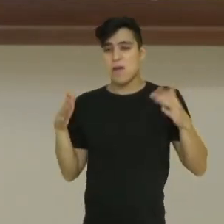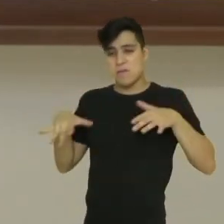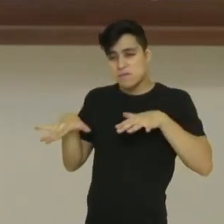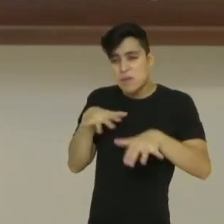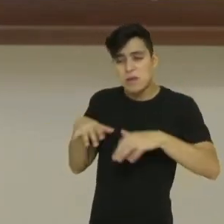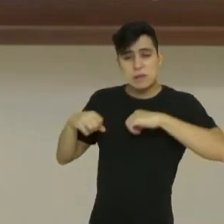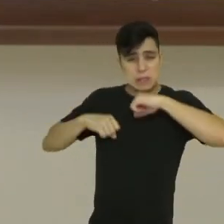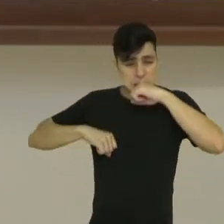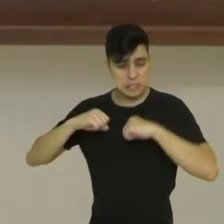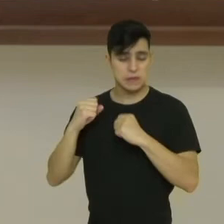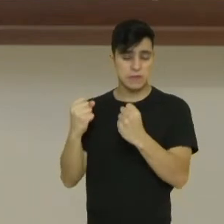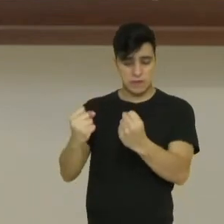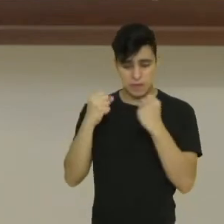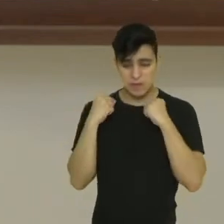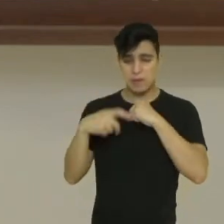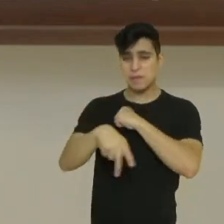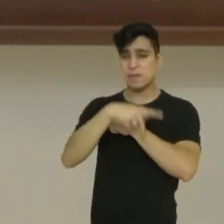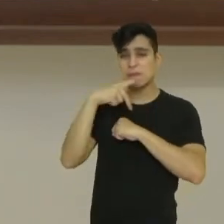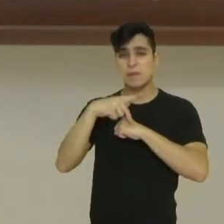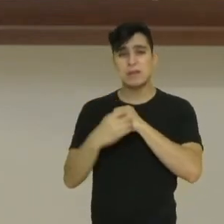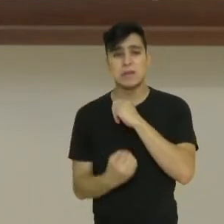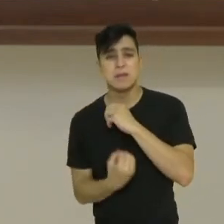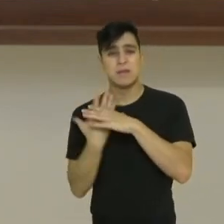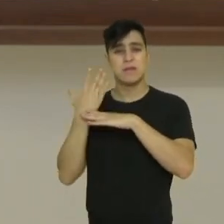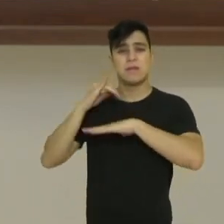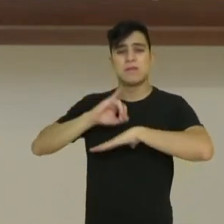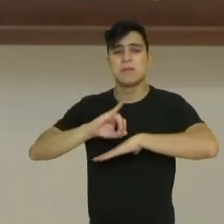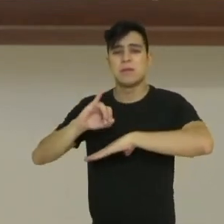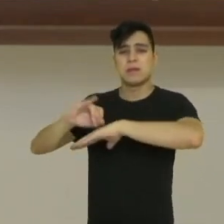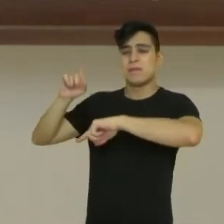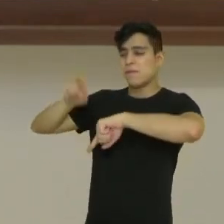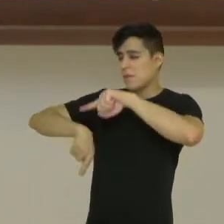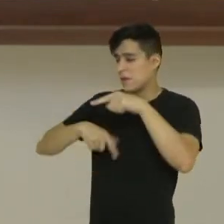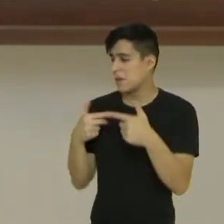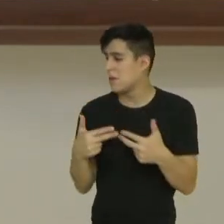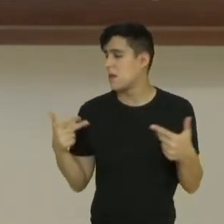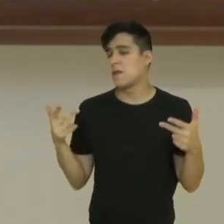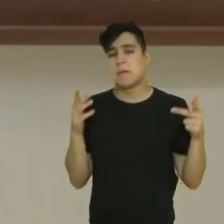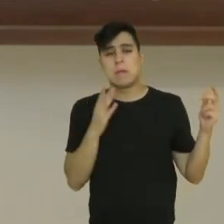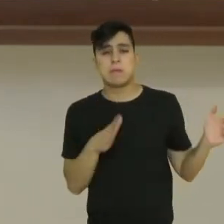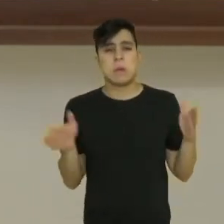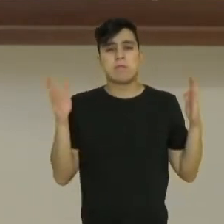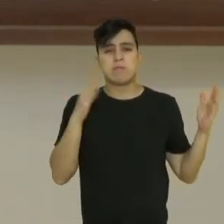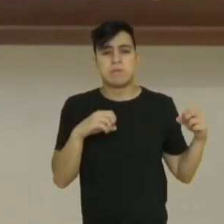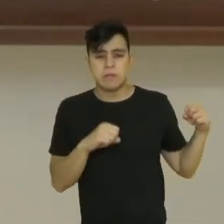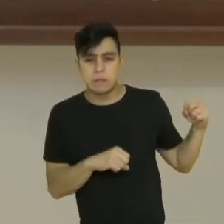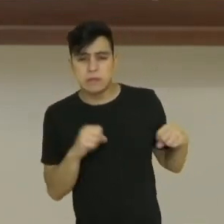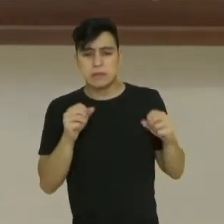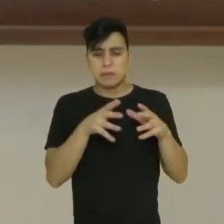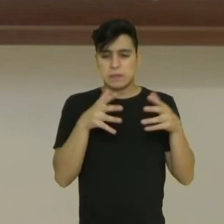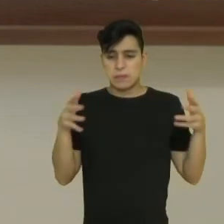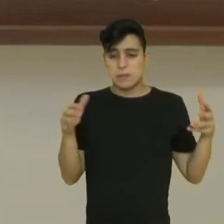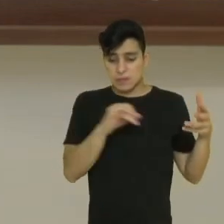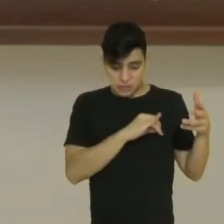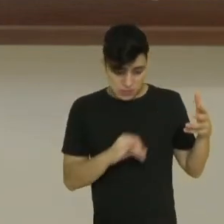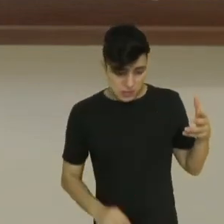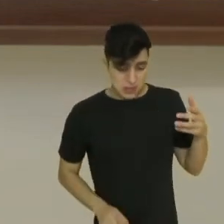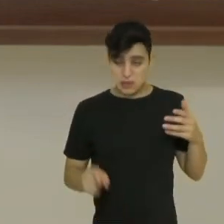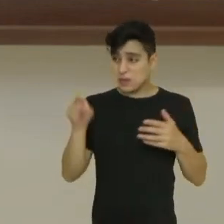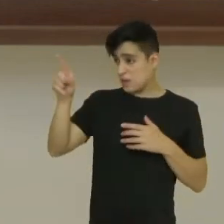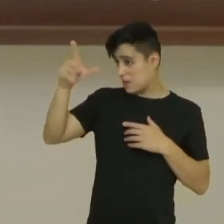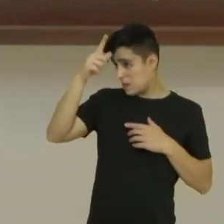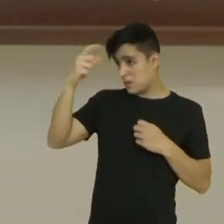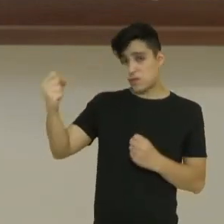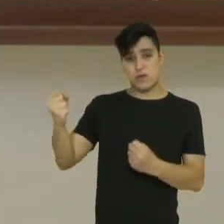As nações agora elas estão produzindo matéria-prima, elas estão industrializando, elas estão crescendo. Impérios que nem a Alemanha se torna um império